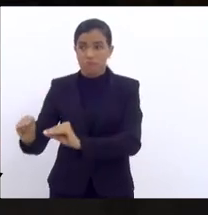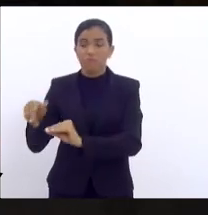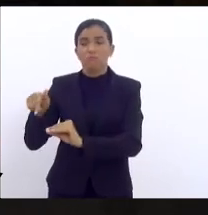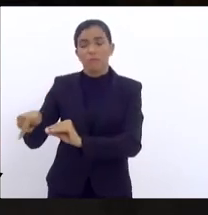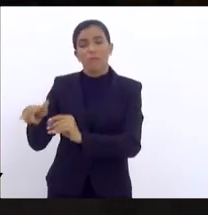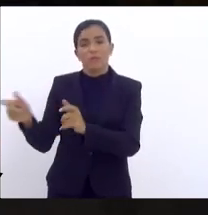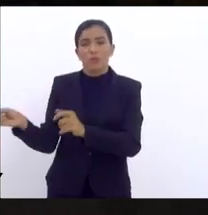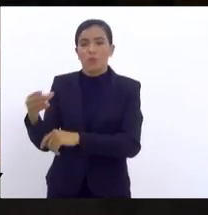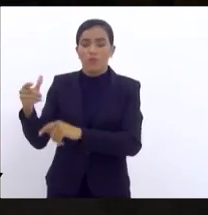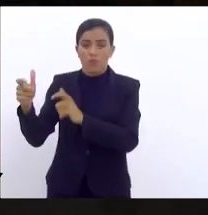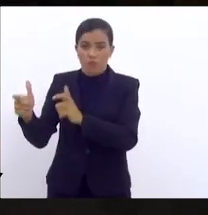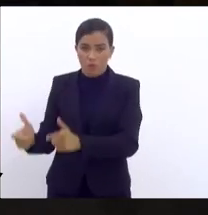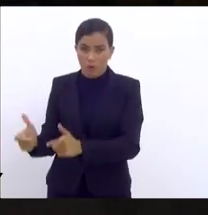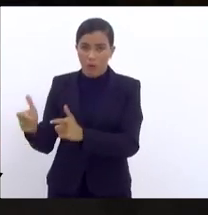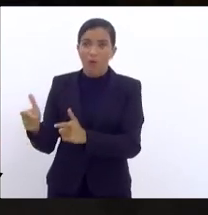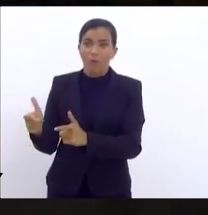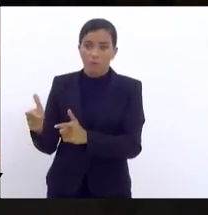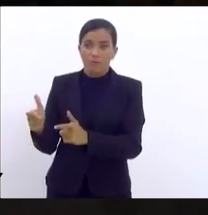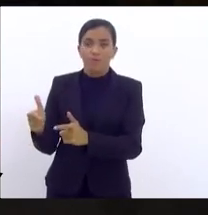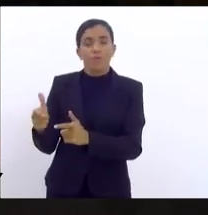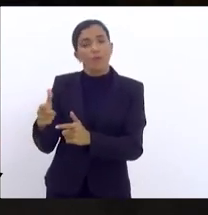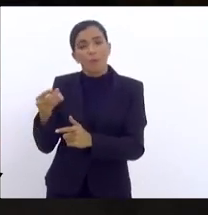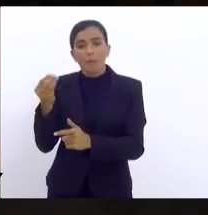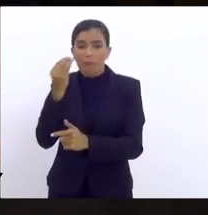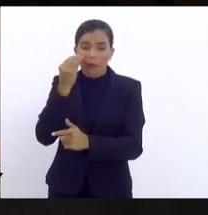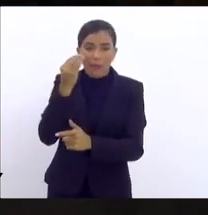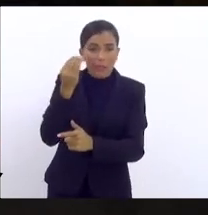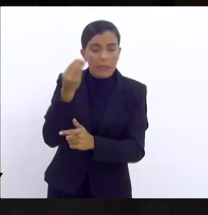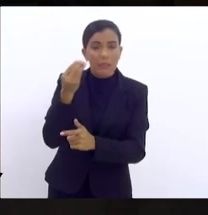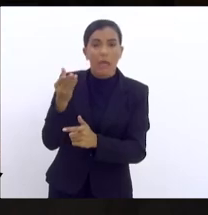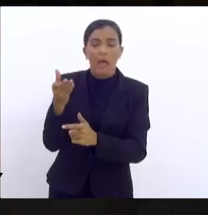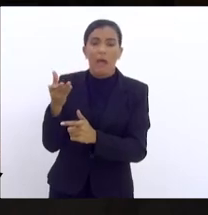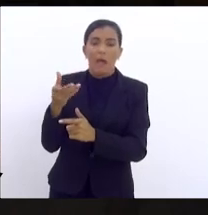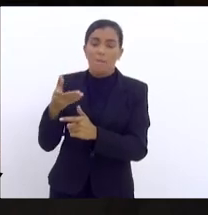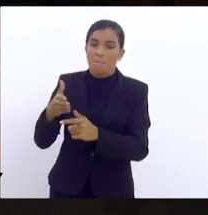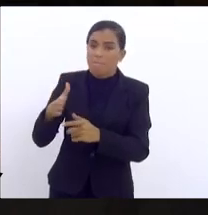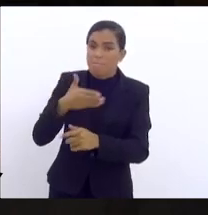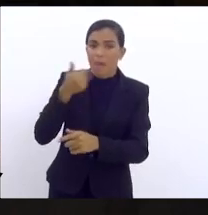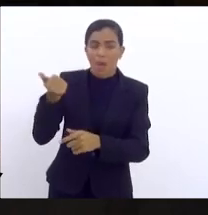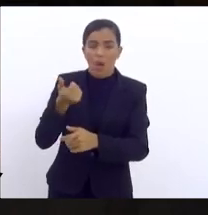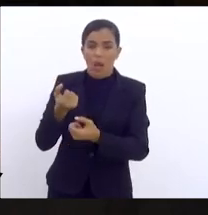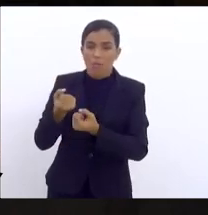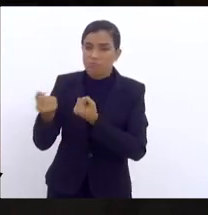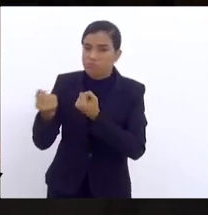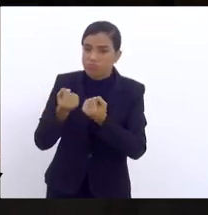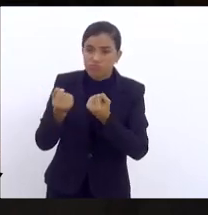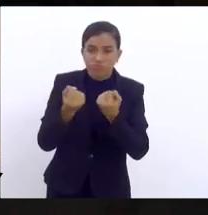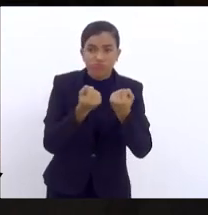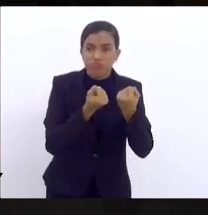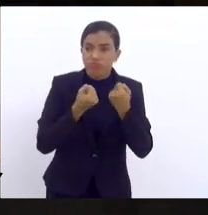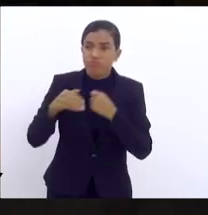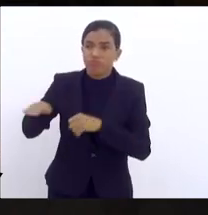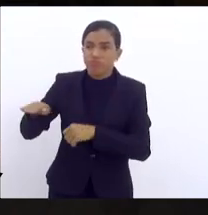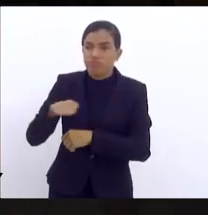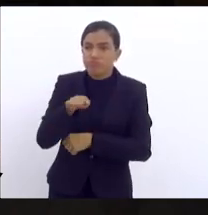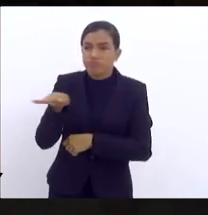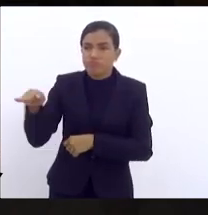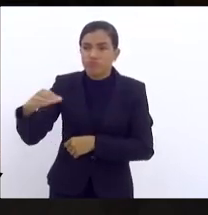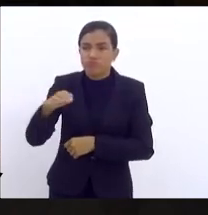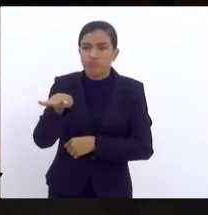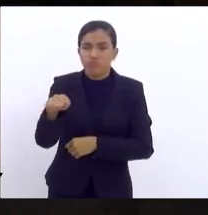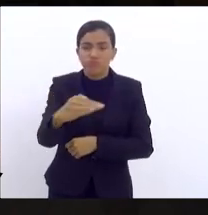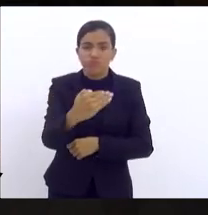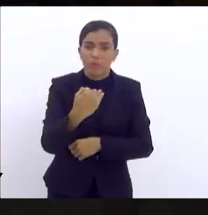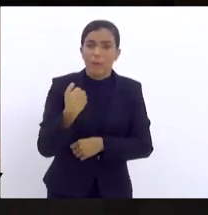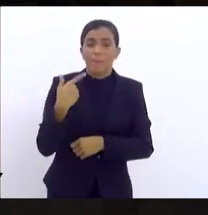esse local para Justamente esse fluxo de de Patrulhamento de viaturas saindo de lá para fazer o policiamento da área da companhia